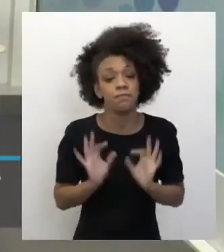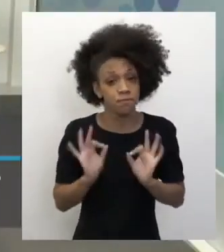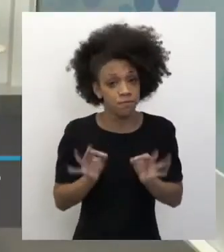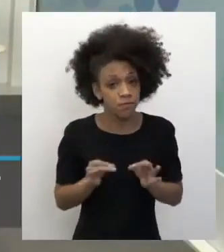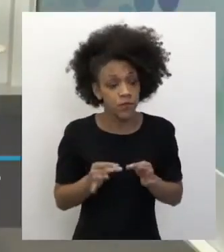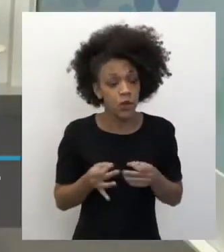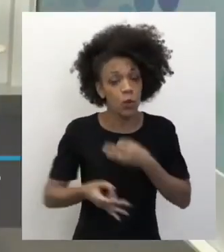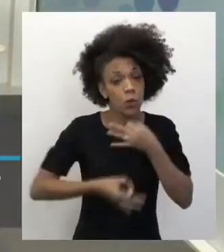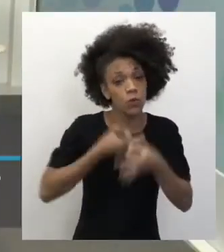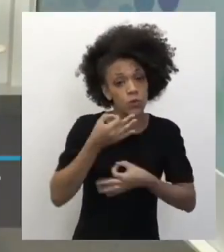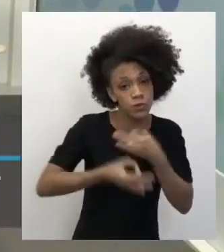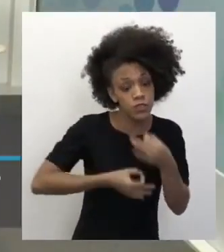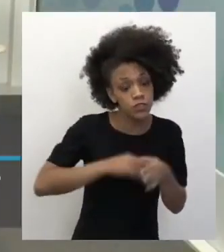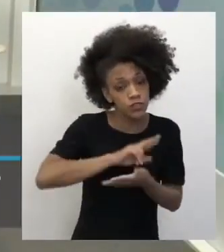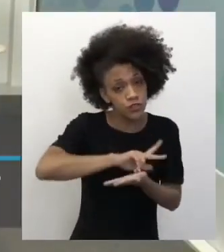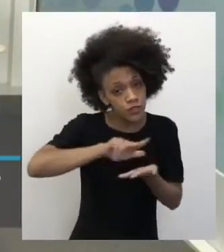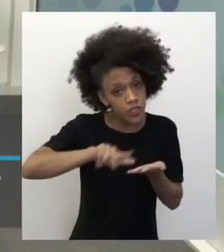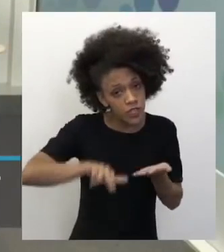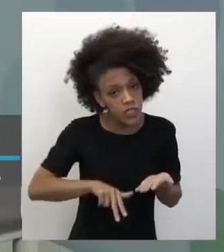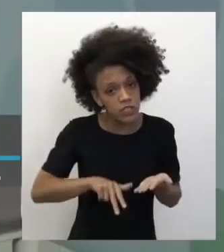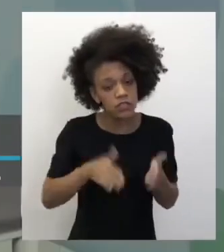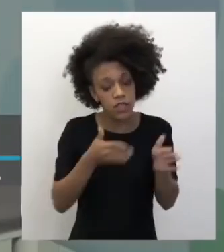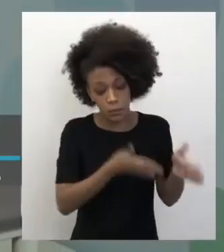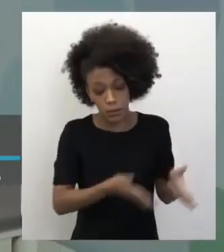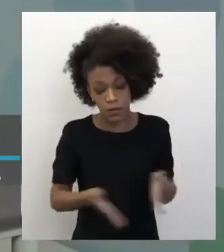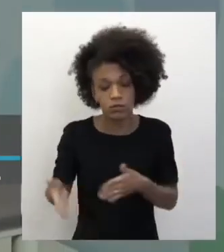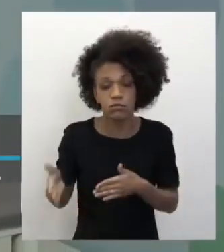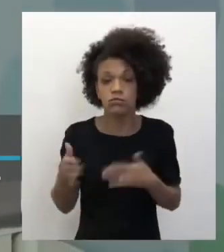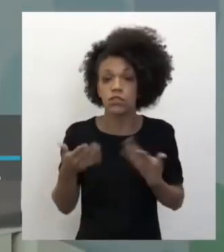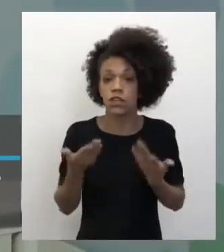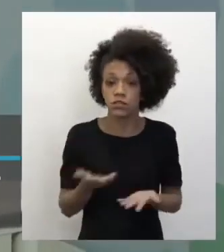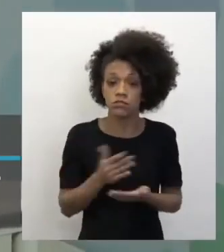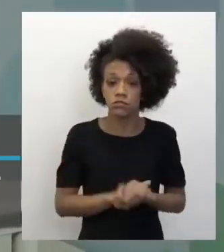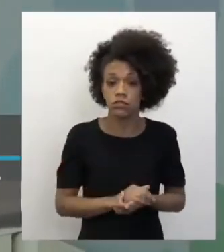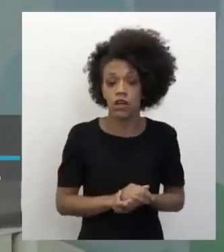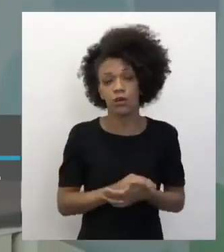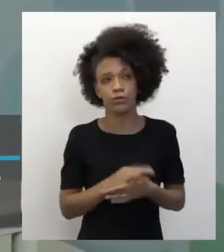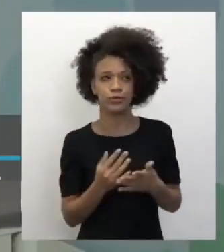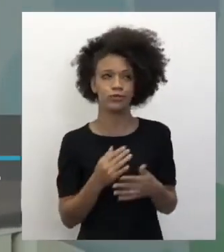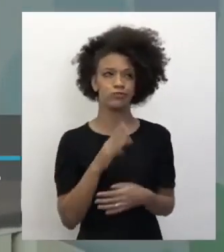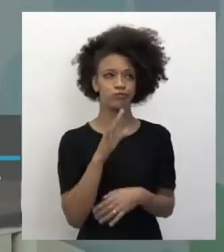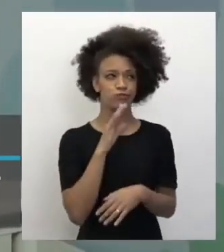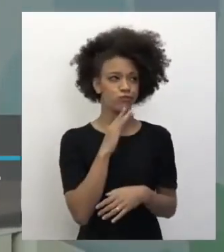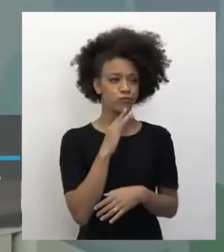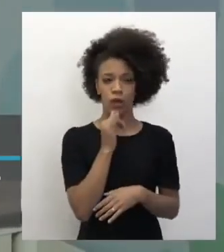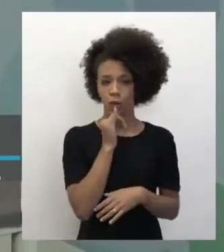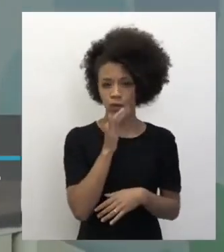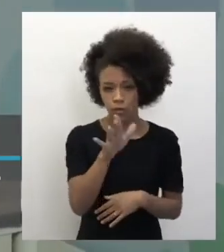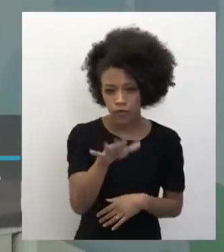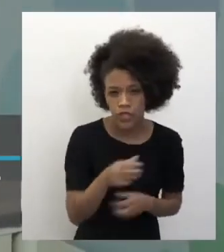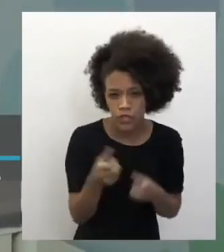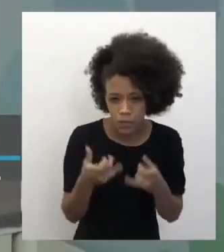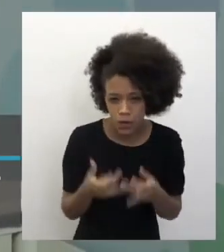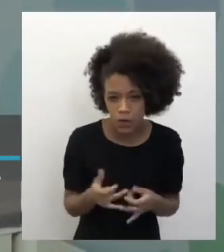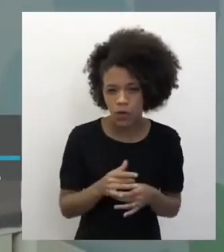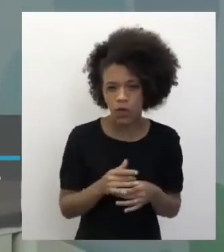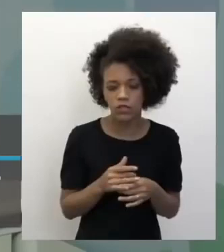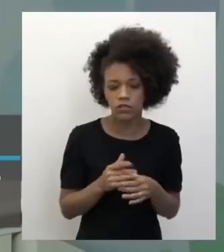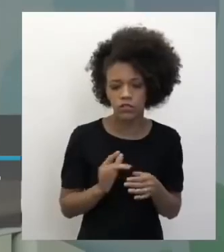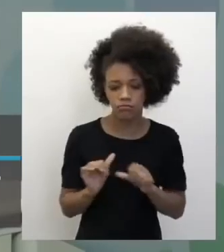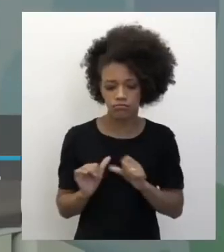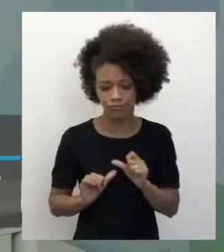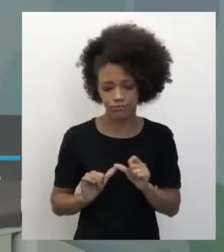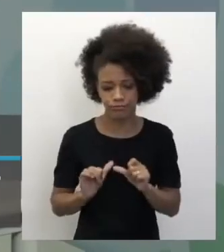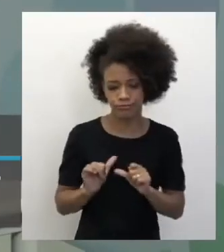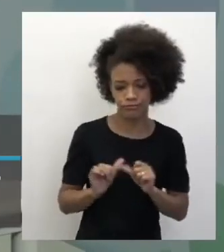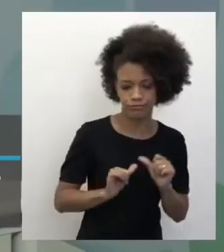discurso são os diferentes momentos ali. Sabe quando você tem ali, falou de uma coisa, agora já é outra coisa.